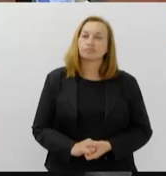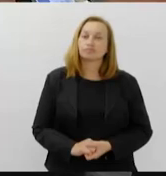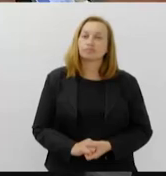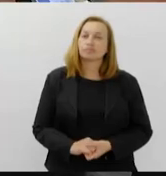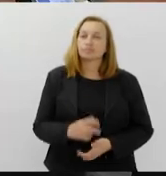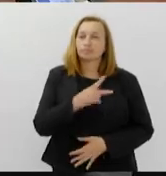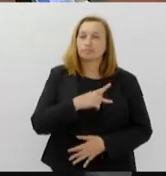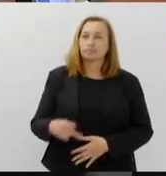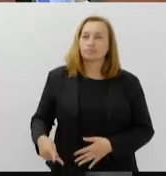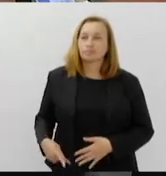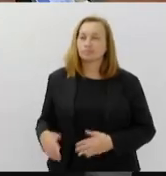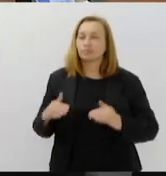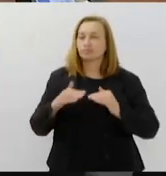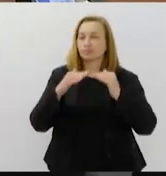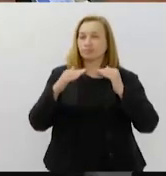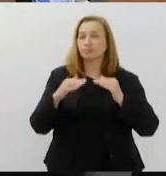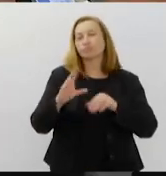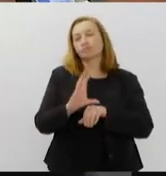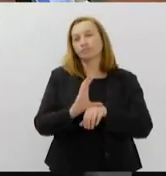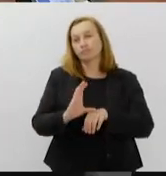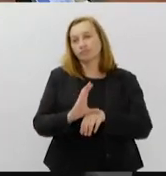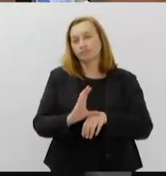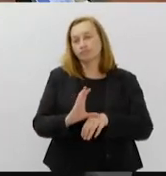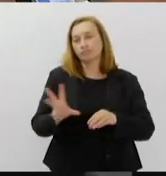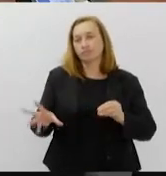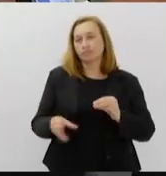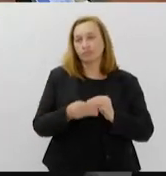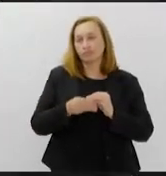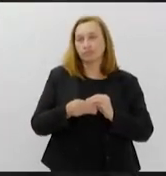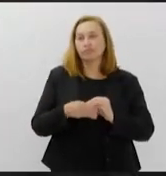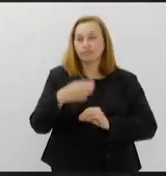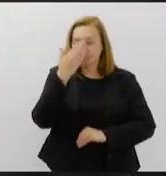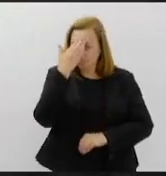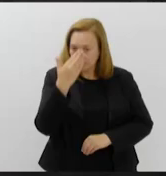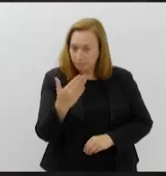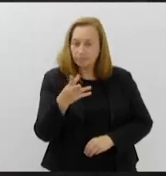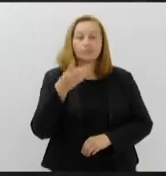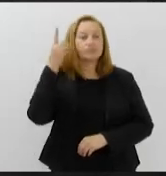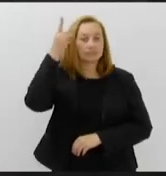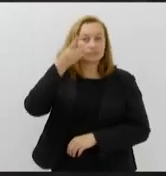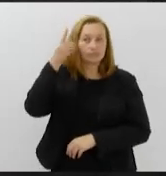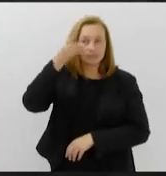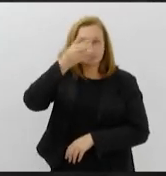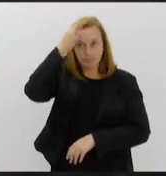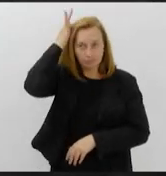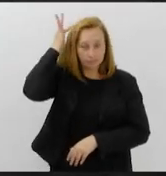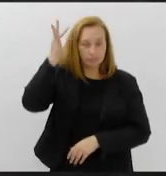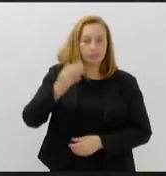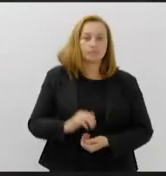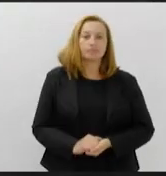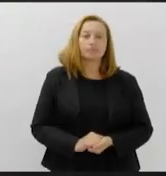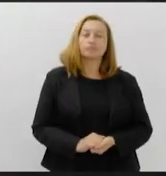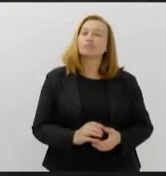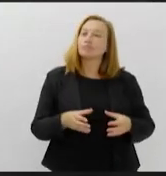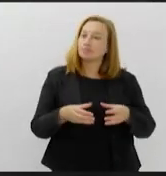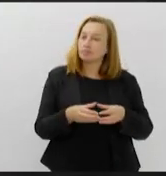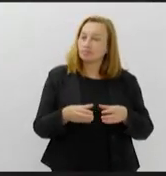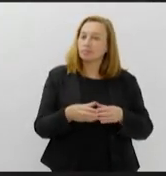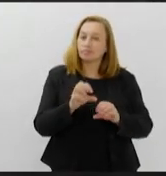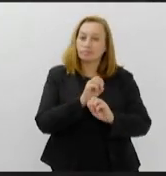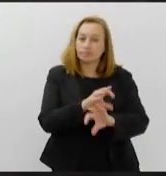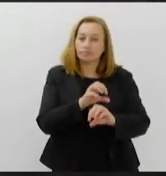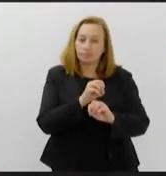Presidente, o parecer é pela constitucionalidade com emenda. Muito obrigado, deputado Fred Pacheco, pela Comissão de